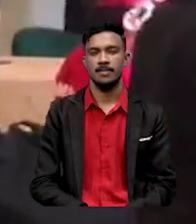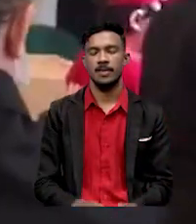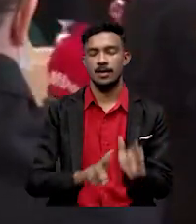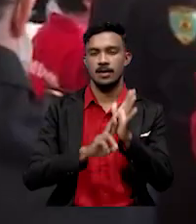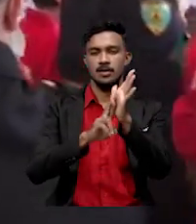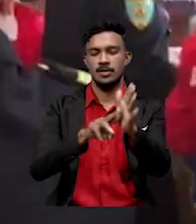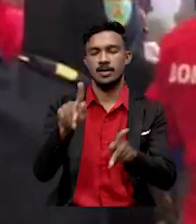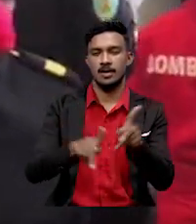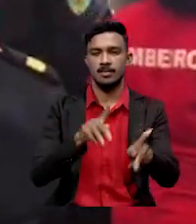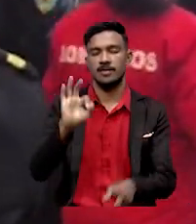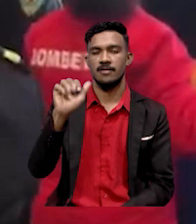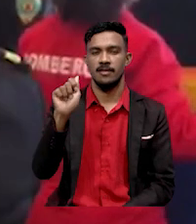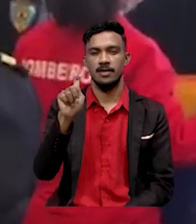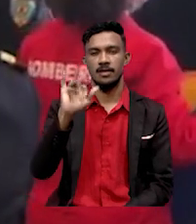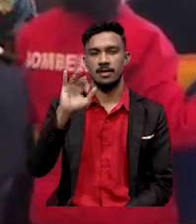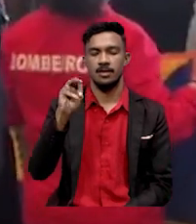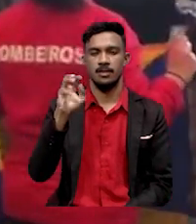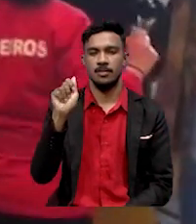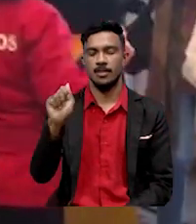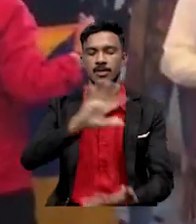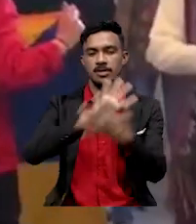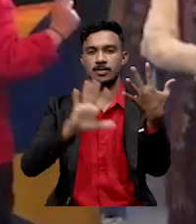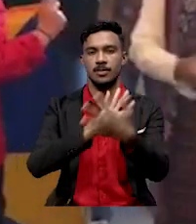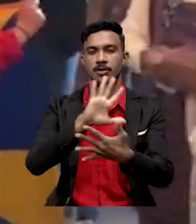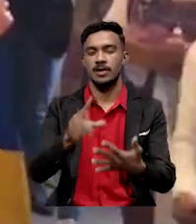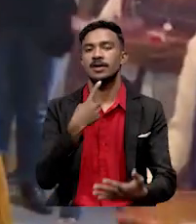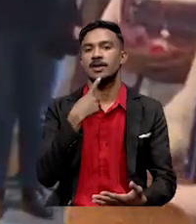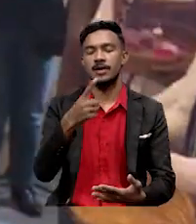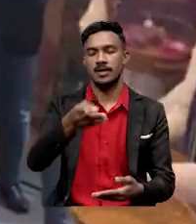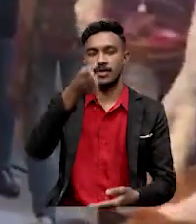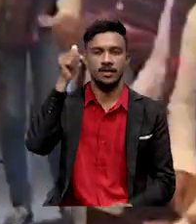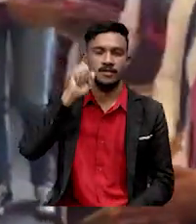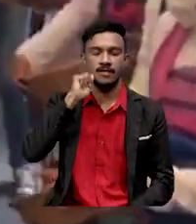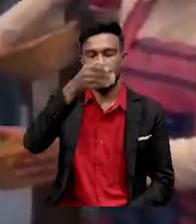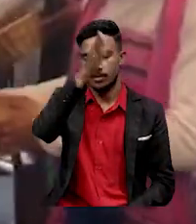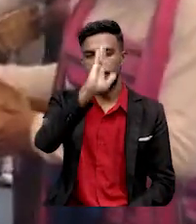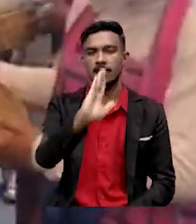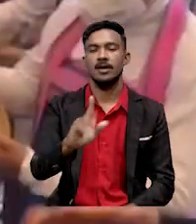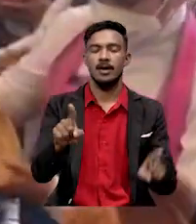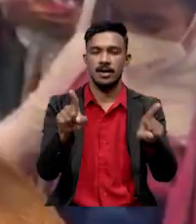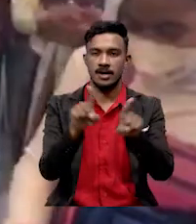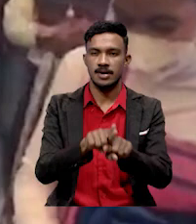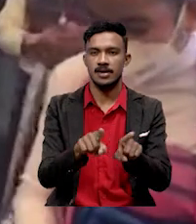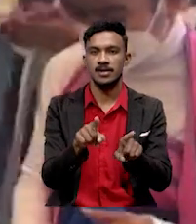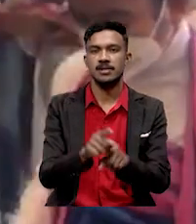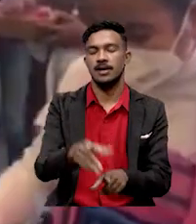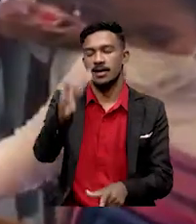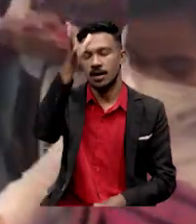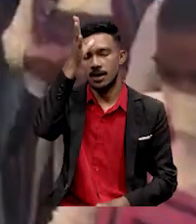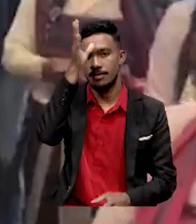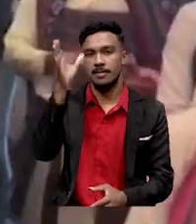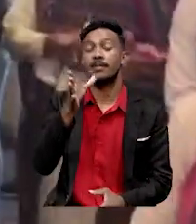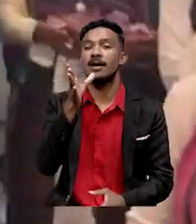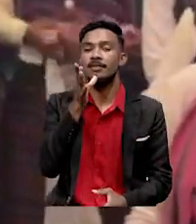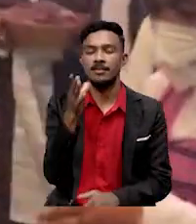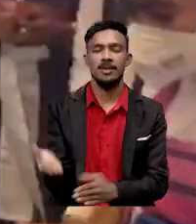Representante povo Fátima, ba ceremonia nehateten, Nossa Senhora de Fátima ne, hanesan mos inan símbolo dame nian, hodi lori dame no hakmatek